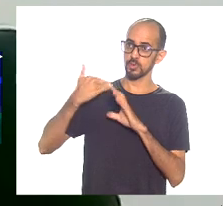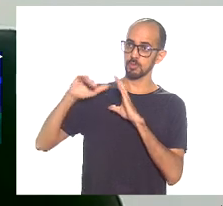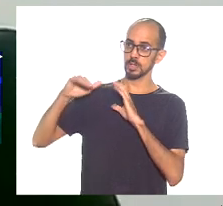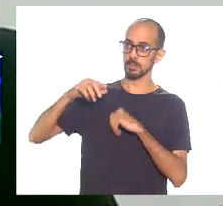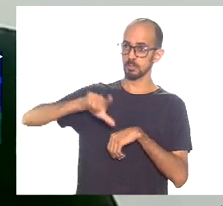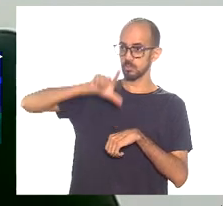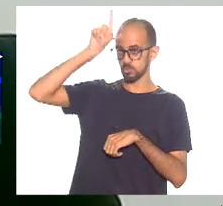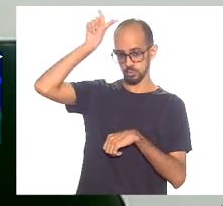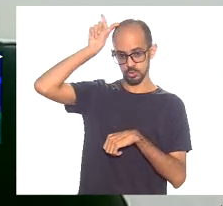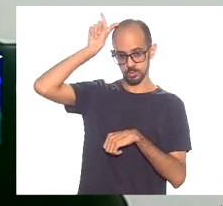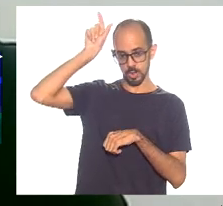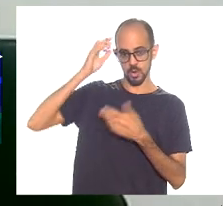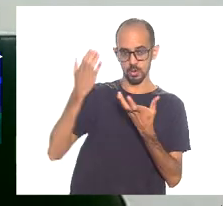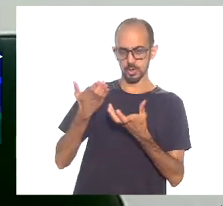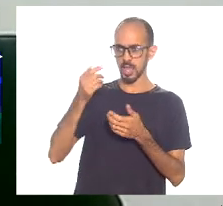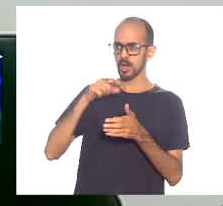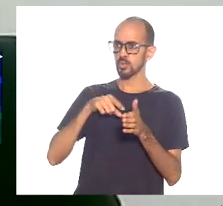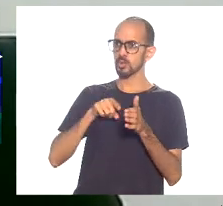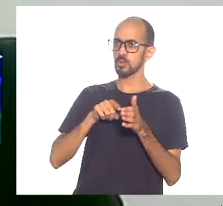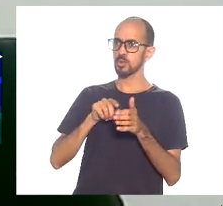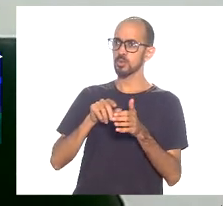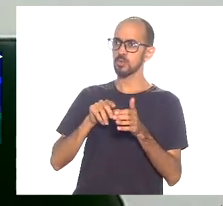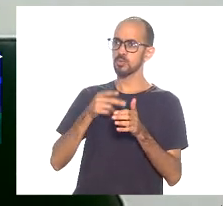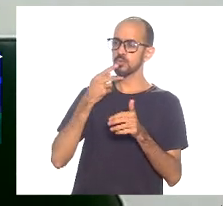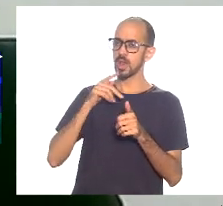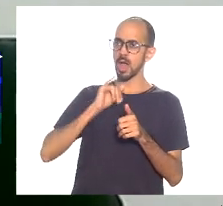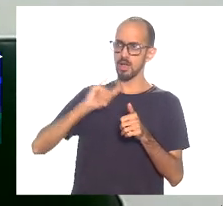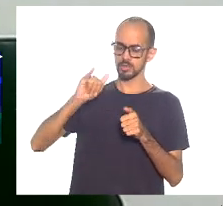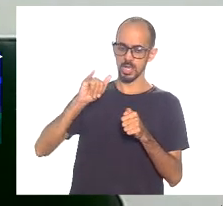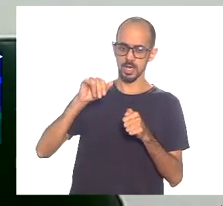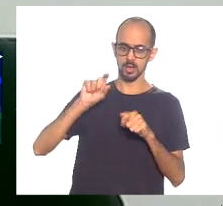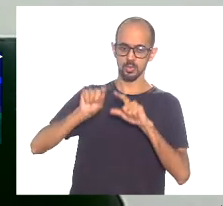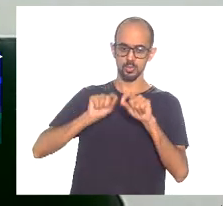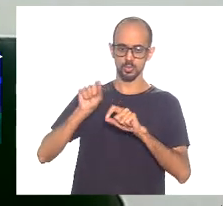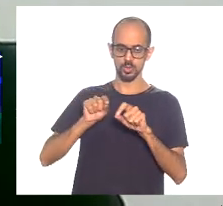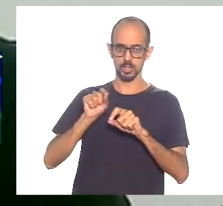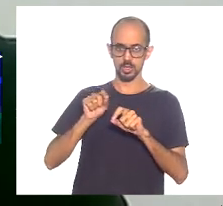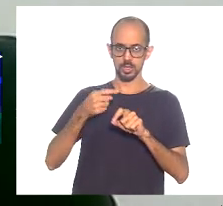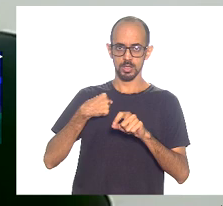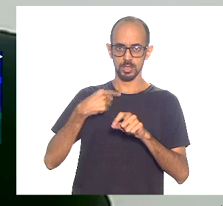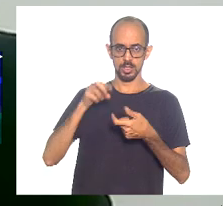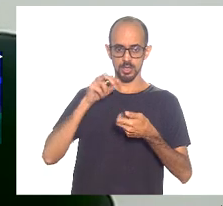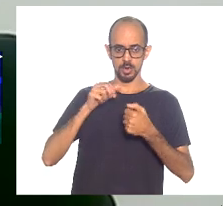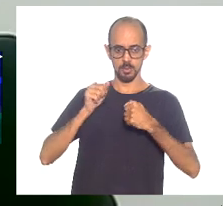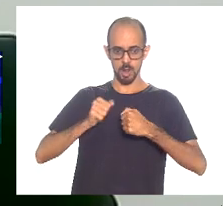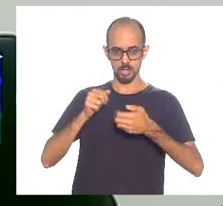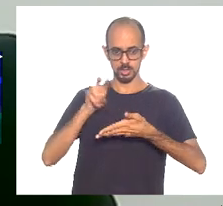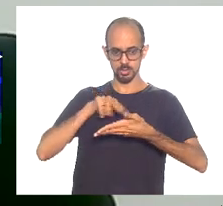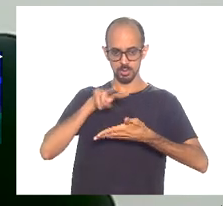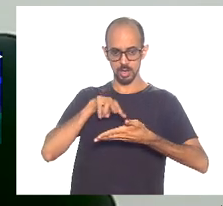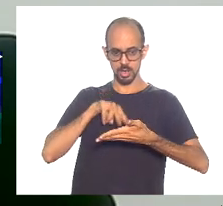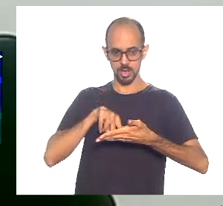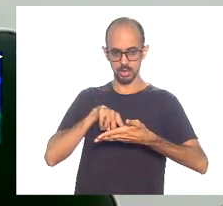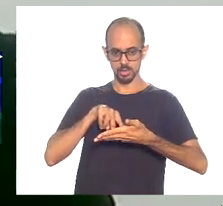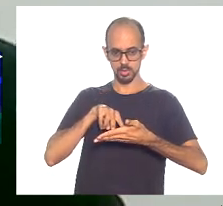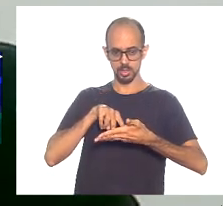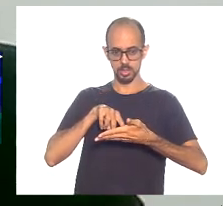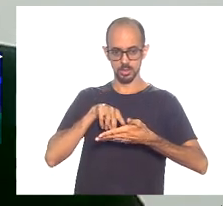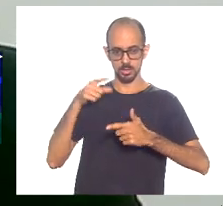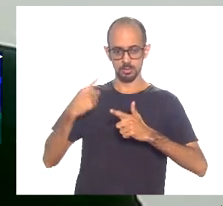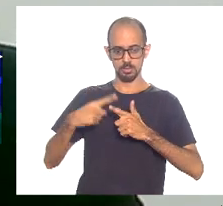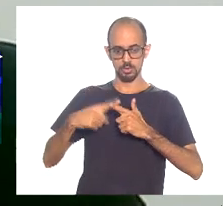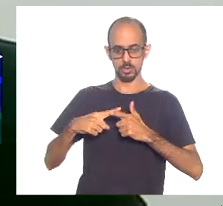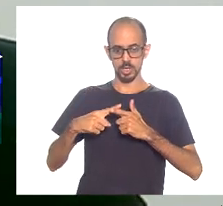Paulo que ele que chamar a atenção para que eu pudesse fazer a leitura Deputado Luiz Paulo